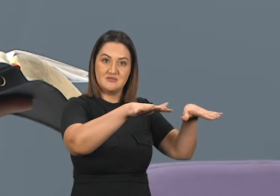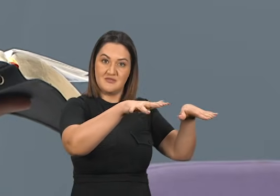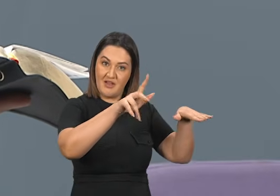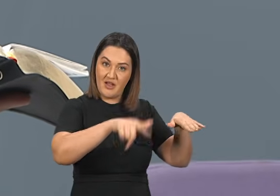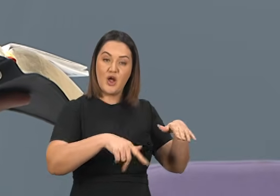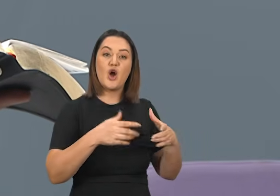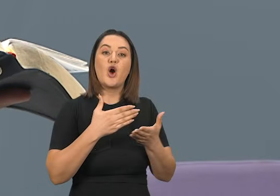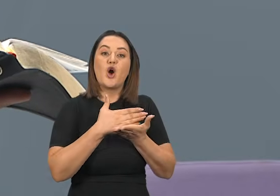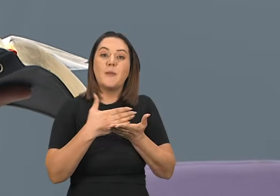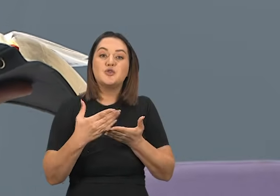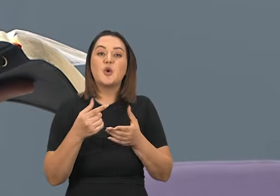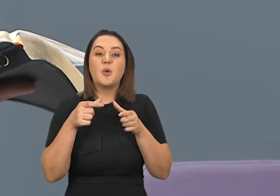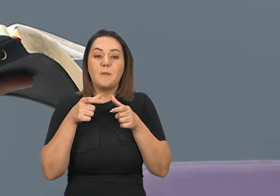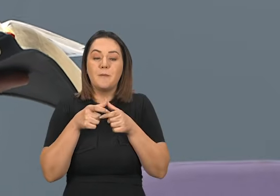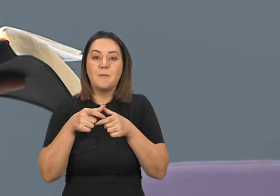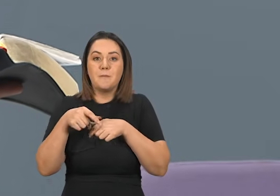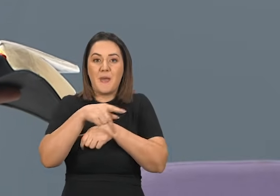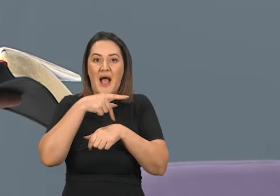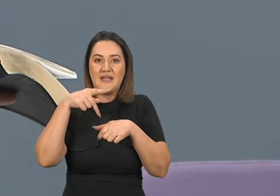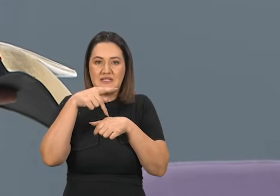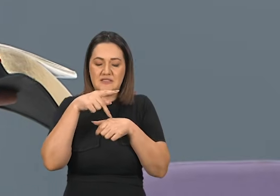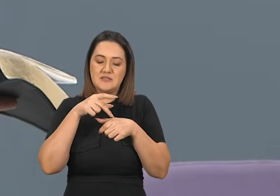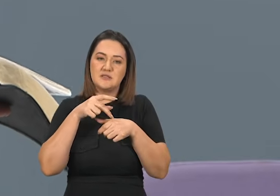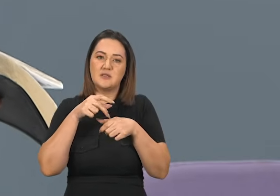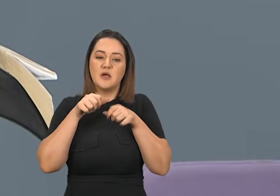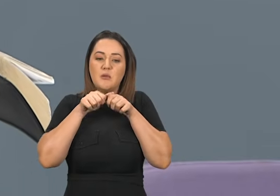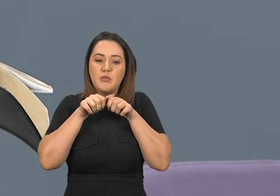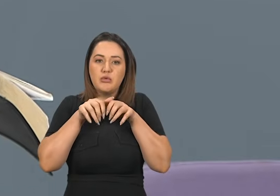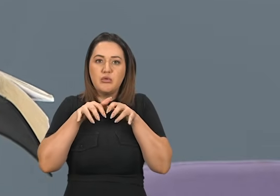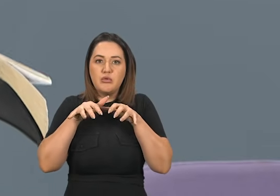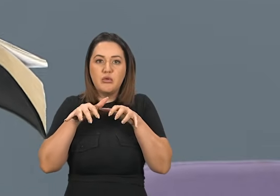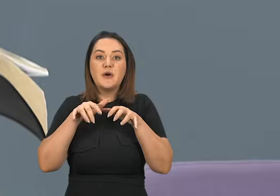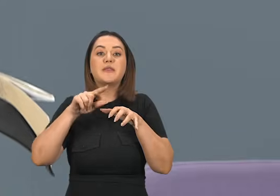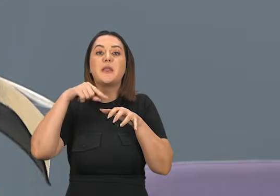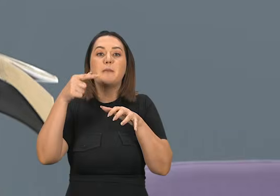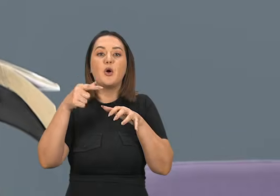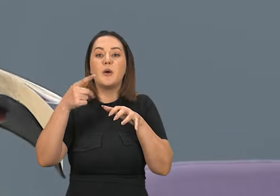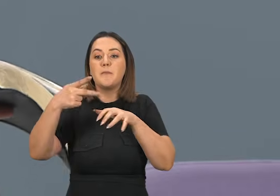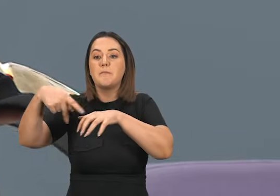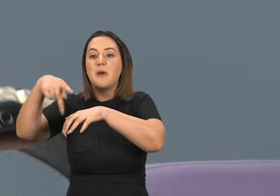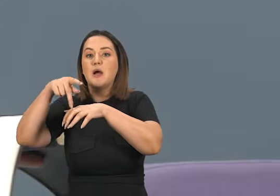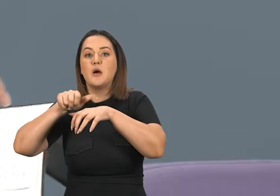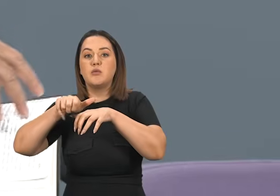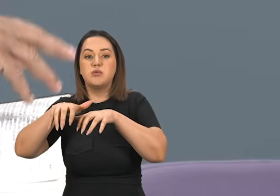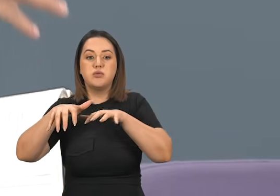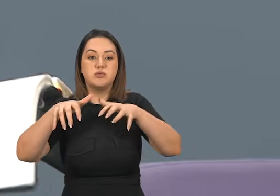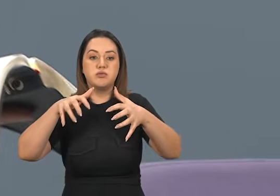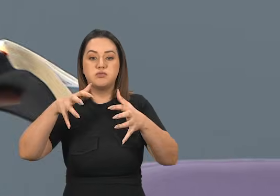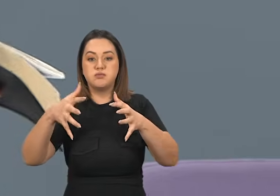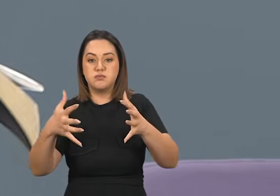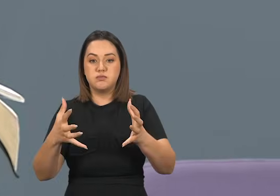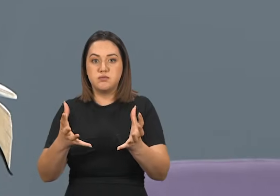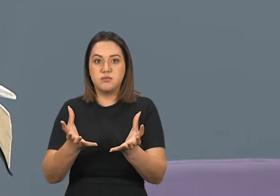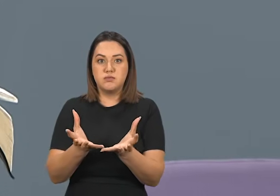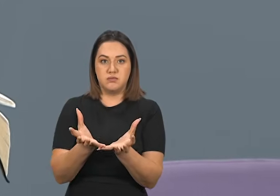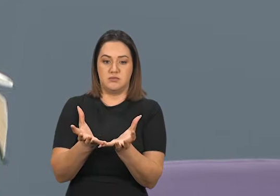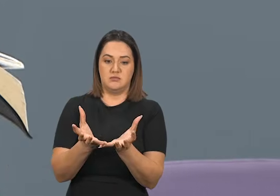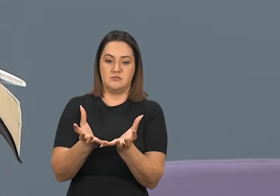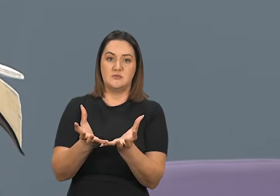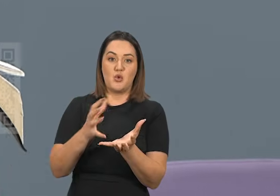epidemia. Primeiro vem a epidemia e a coisa foi crescendo e tomou proporções